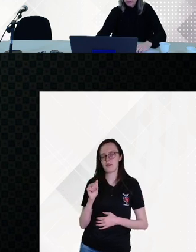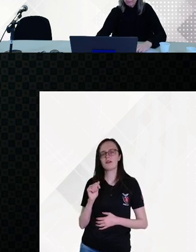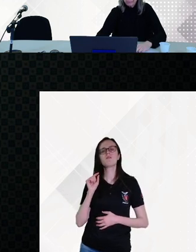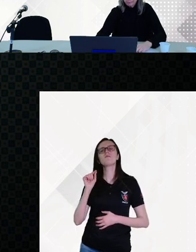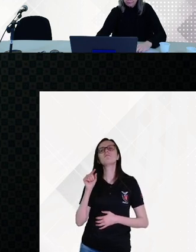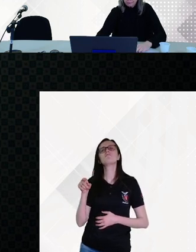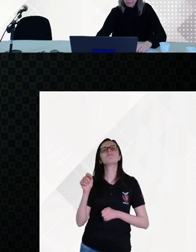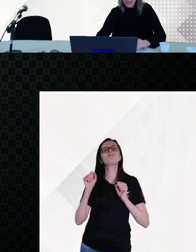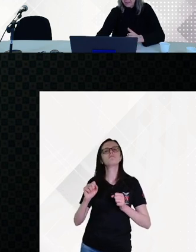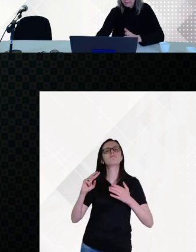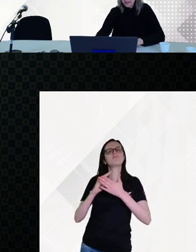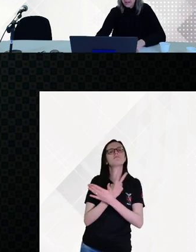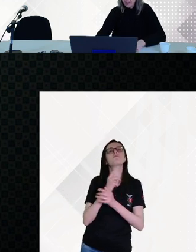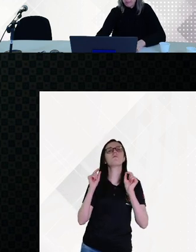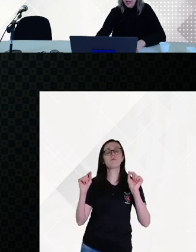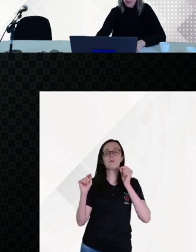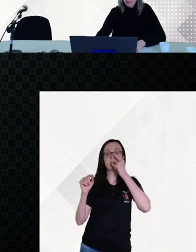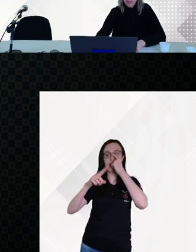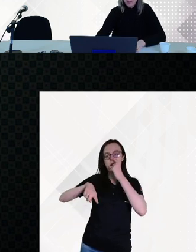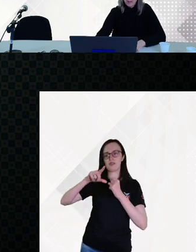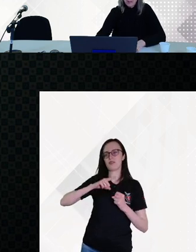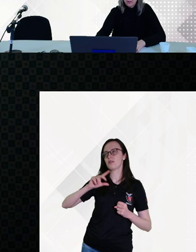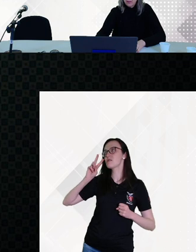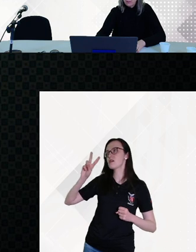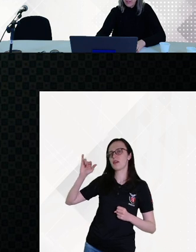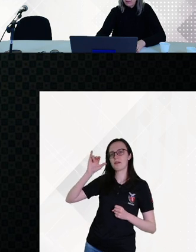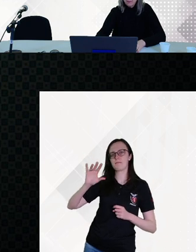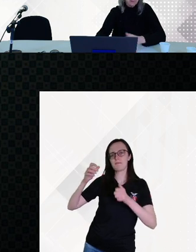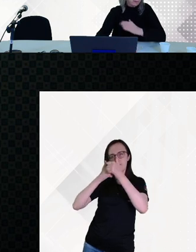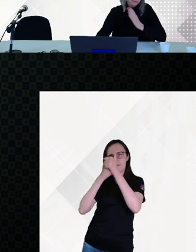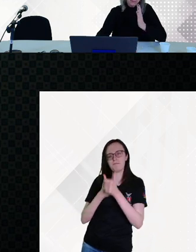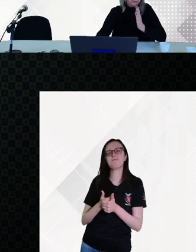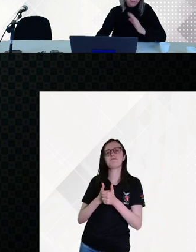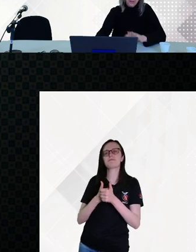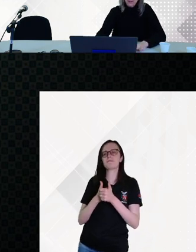pode... Aqui vocês têm a imagem para